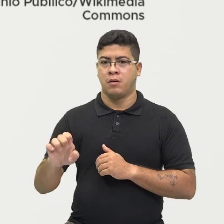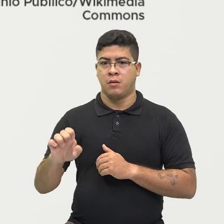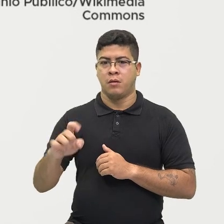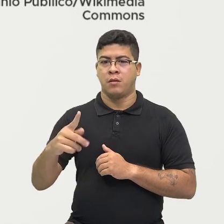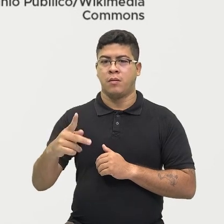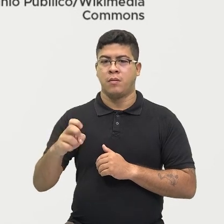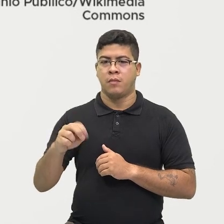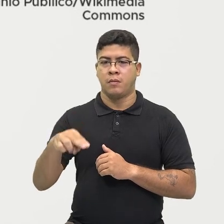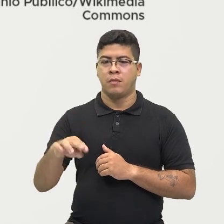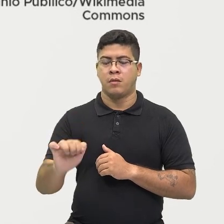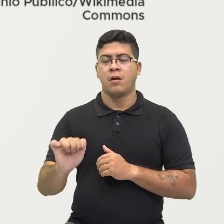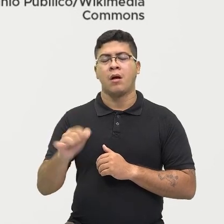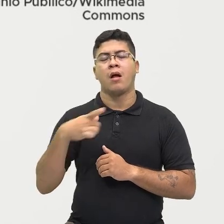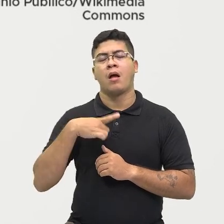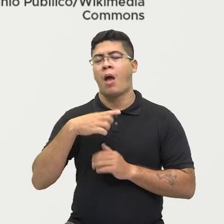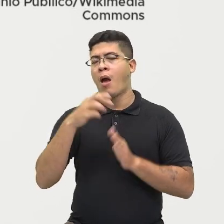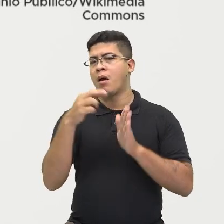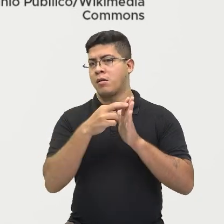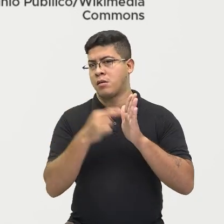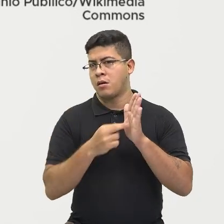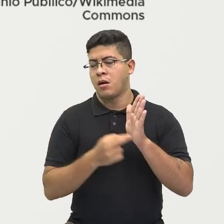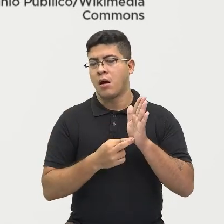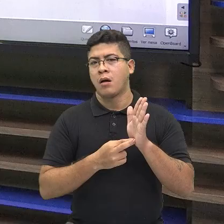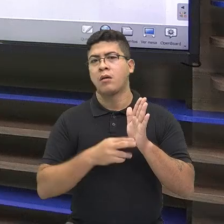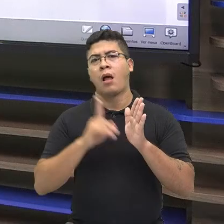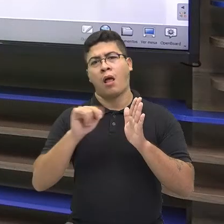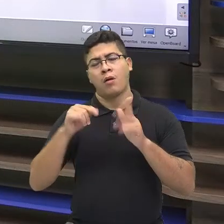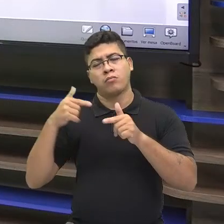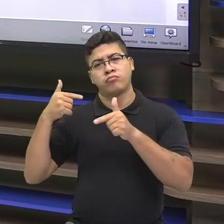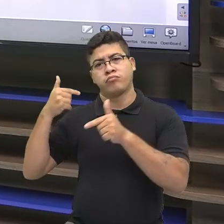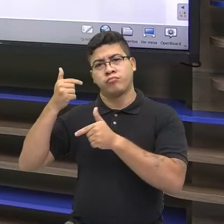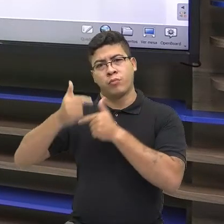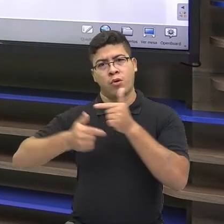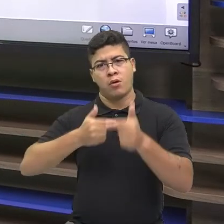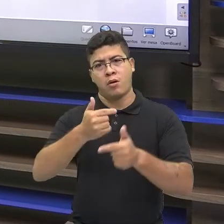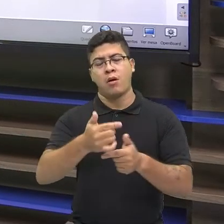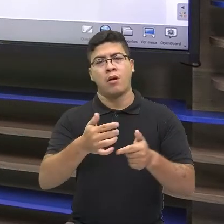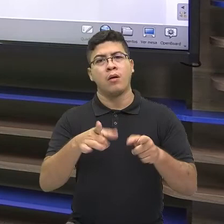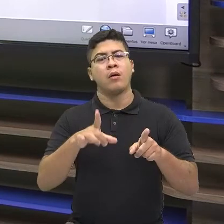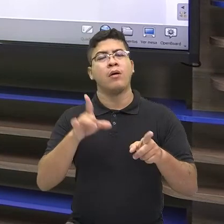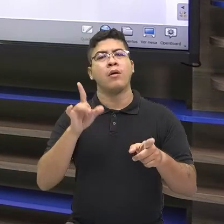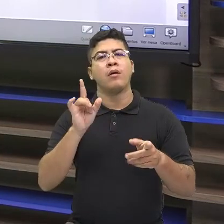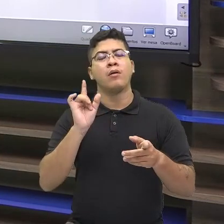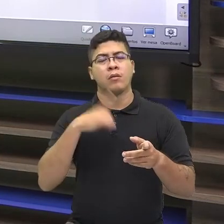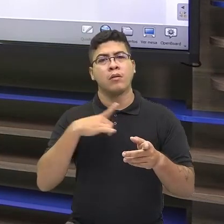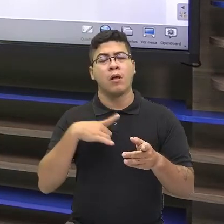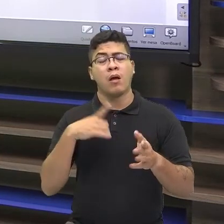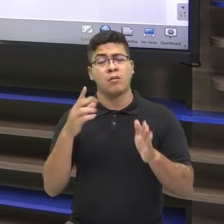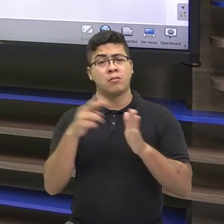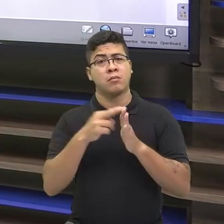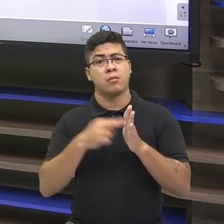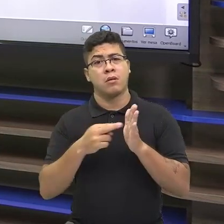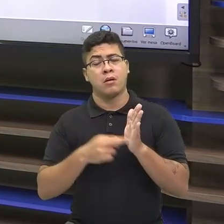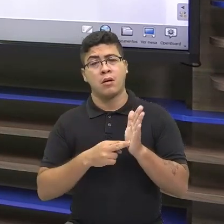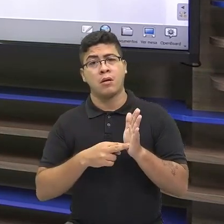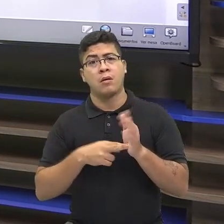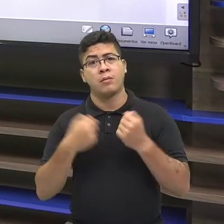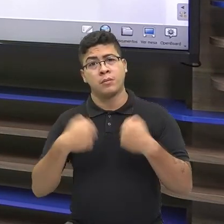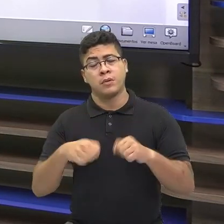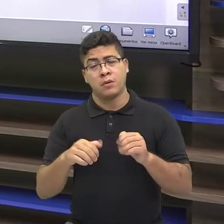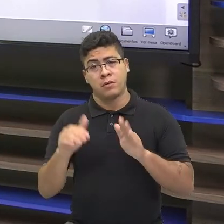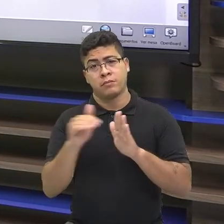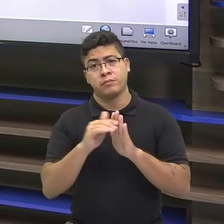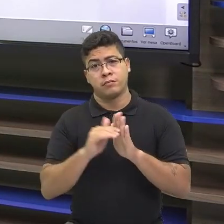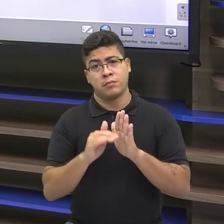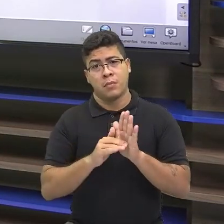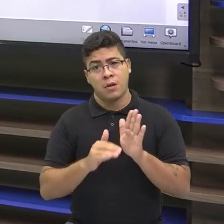aqui das regras, né? As regras. O clássico, a literatura clássica, ela vai trazer regras, né? Você tinha que seguir ali